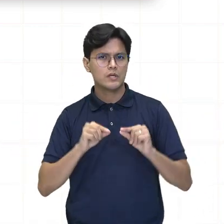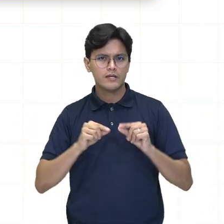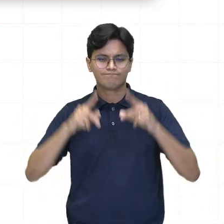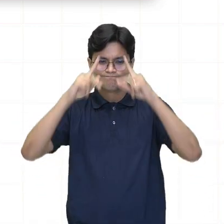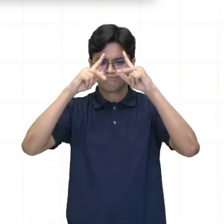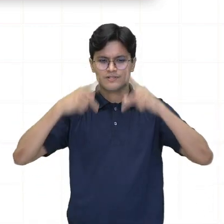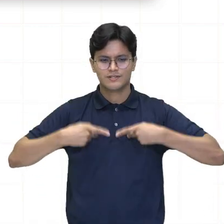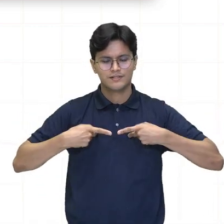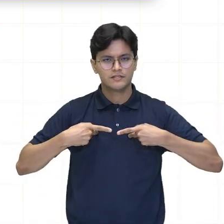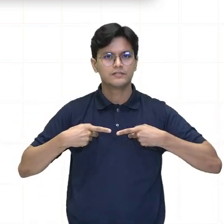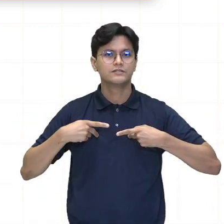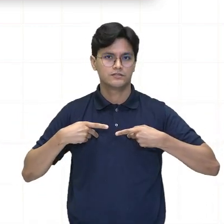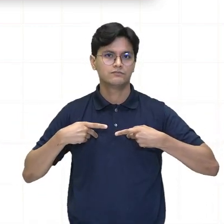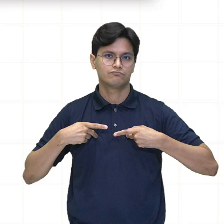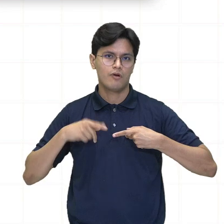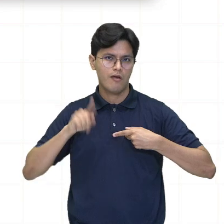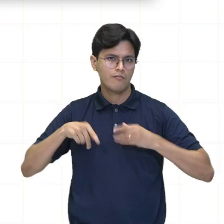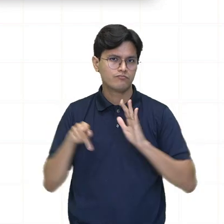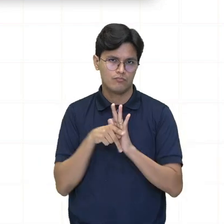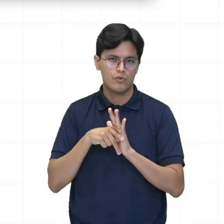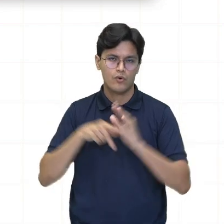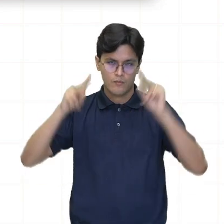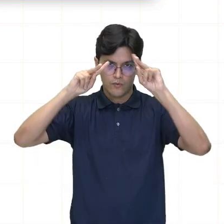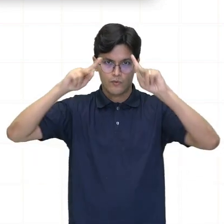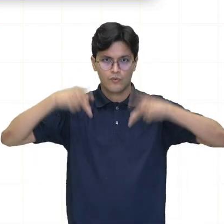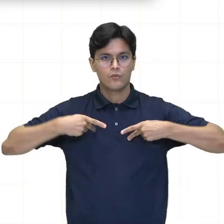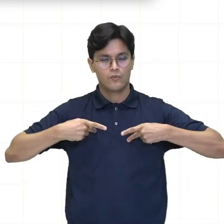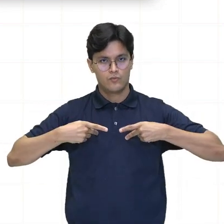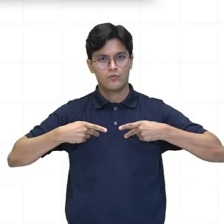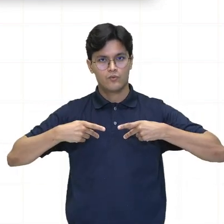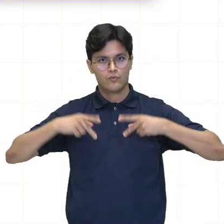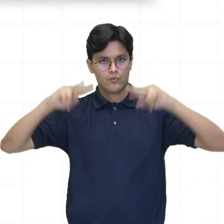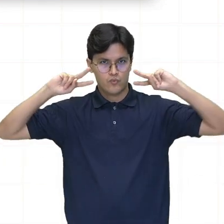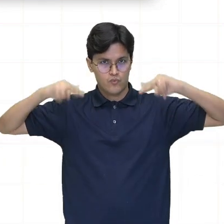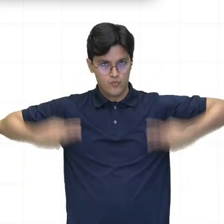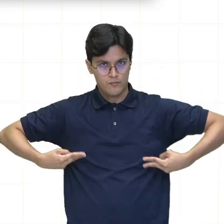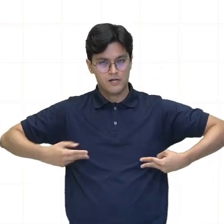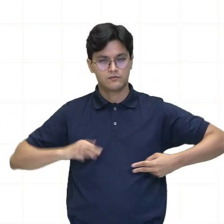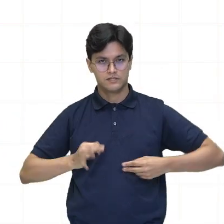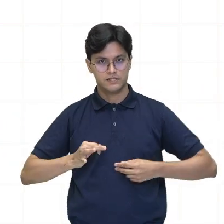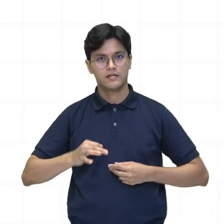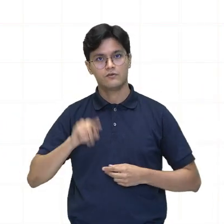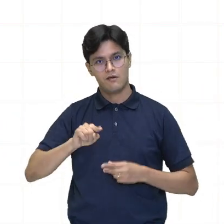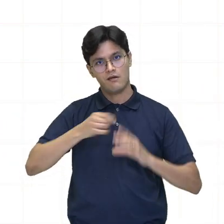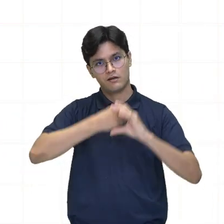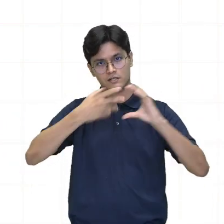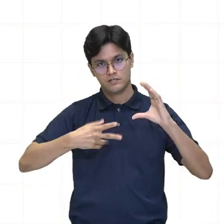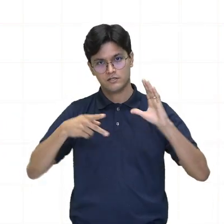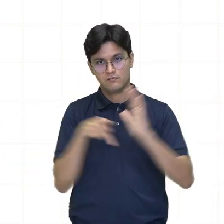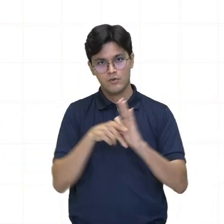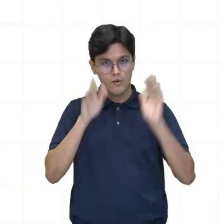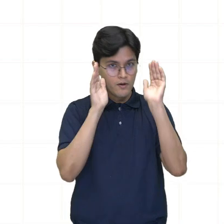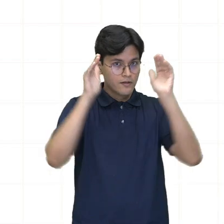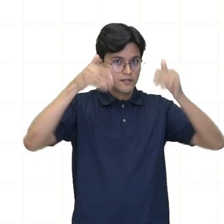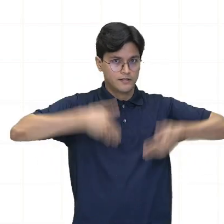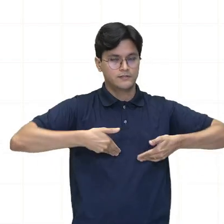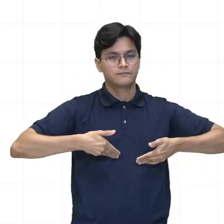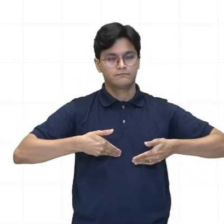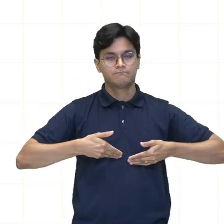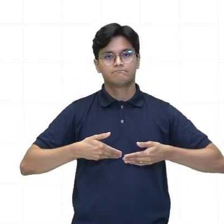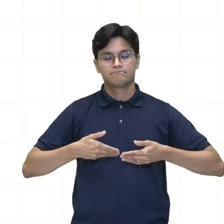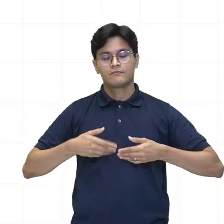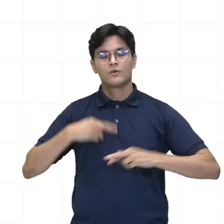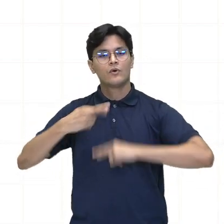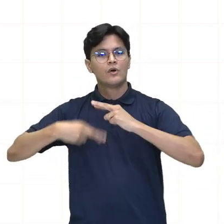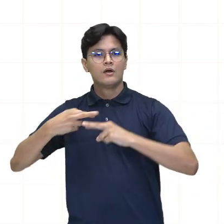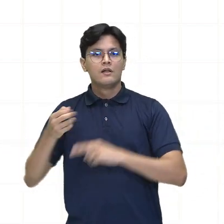é central. São características do antropocentrismo. Continuando, o Renascimento